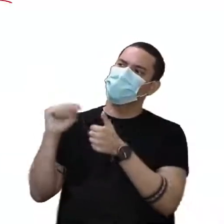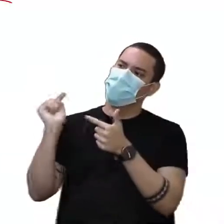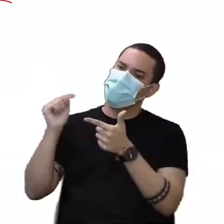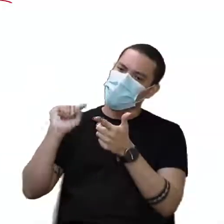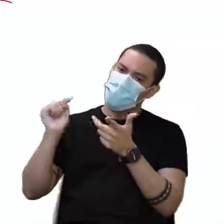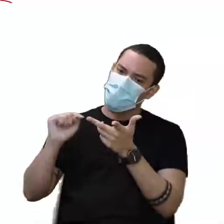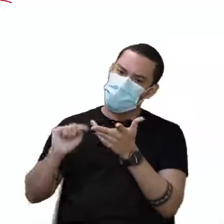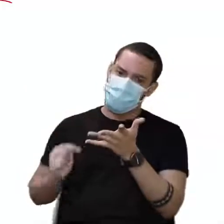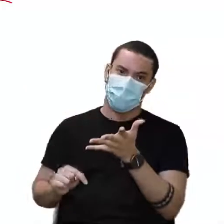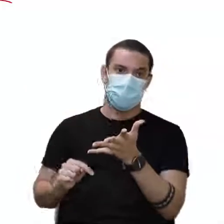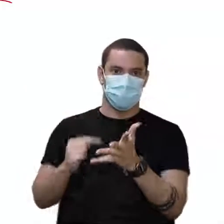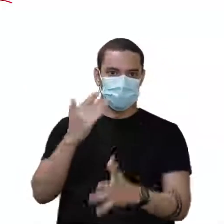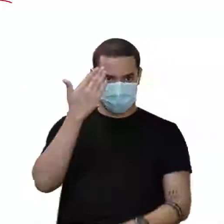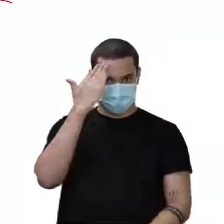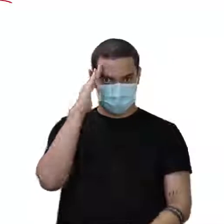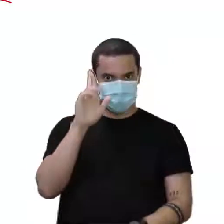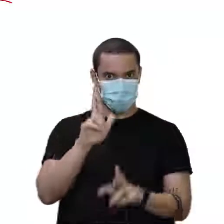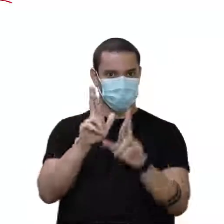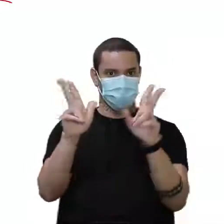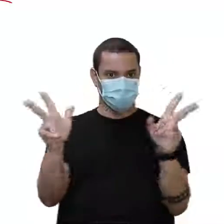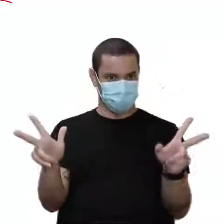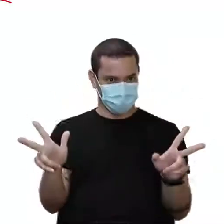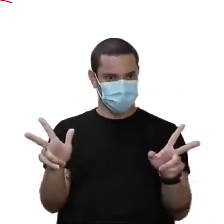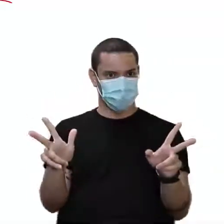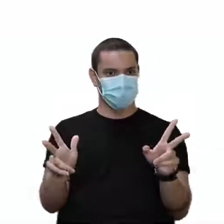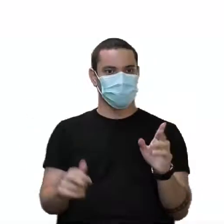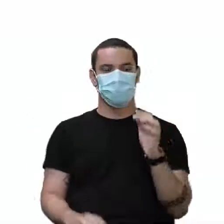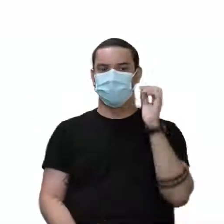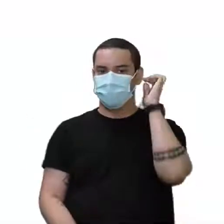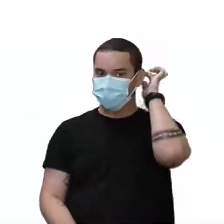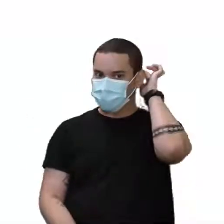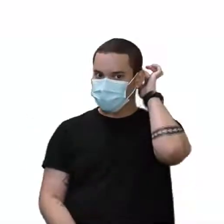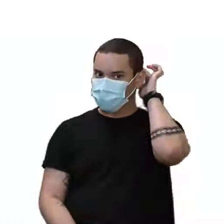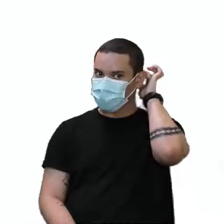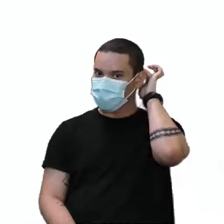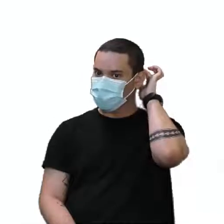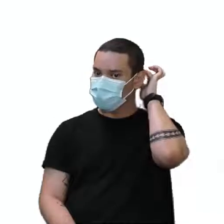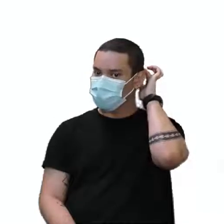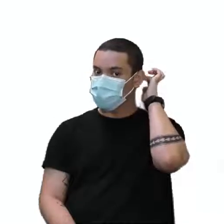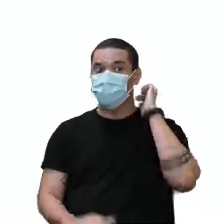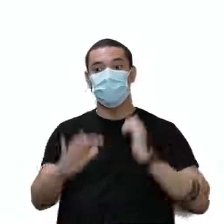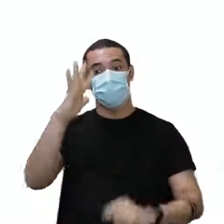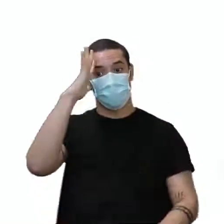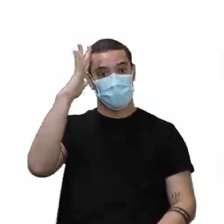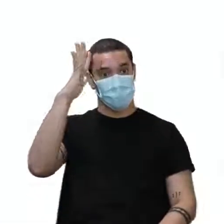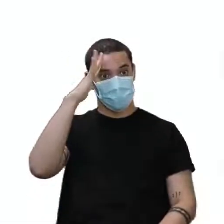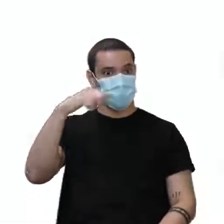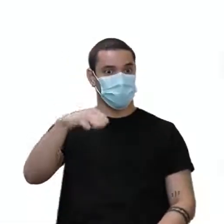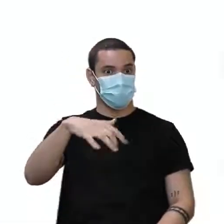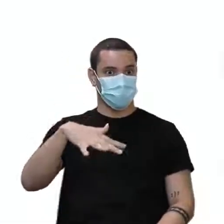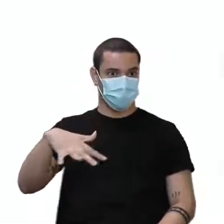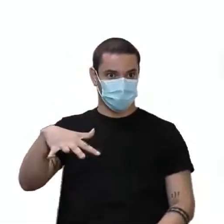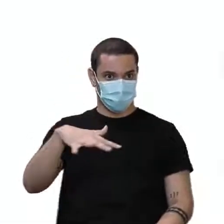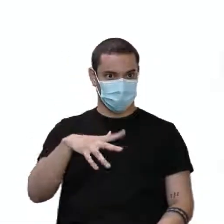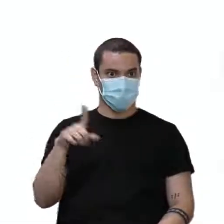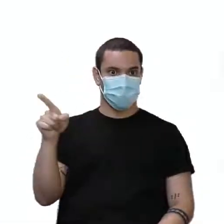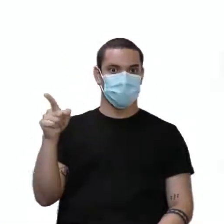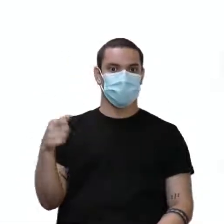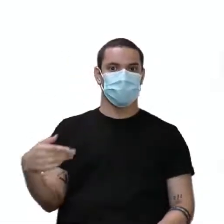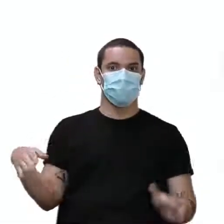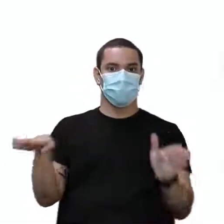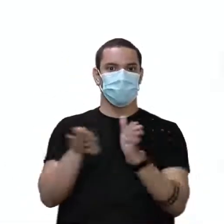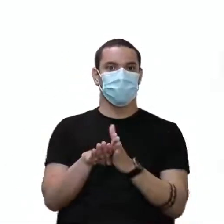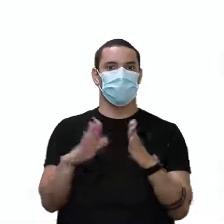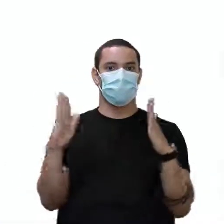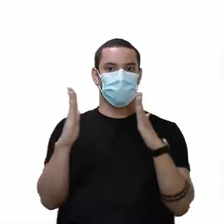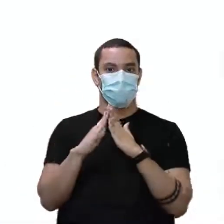blá blá, e assim por diante. Entenderam a diferença? Olha aí, imagine as seguintes situações. Você acabou de chegar